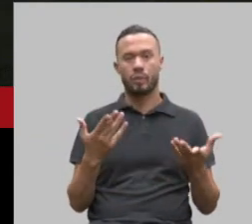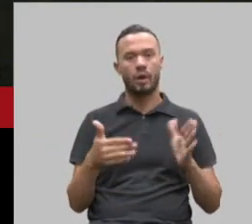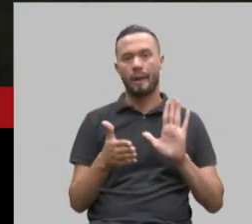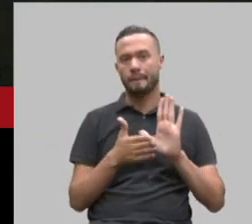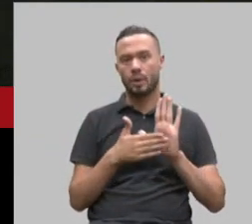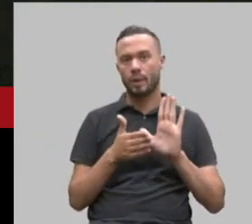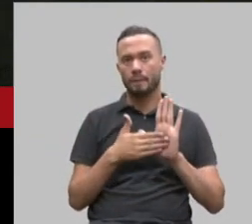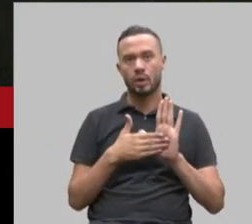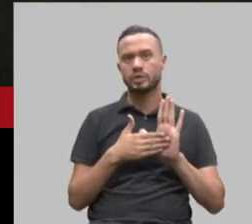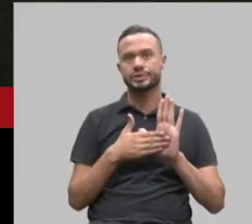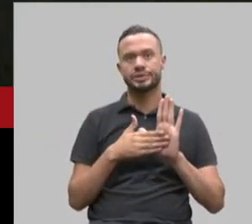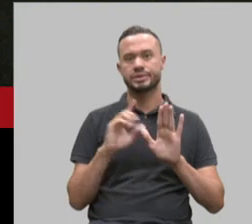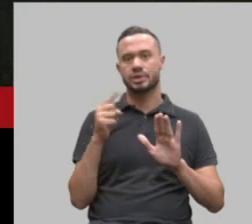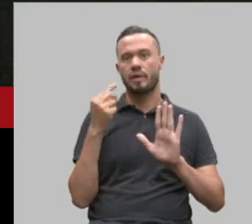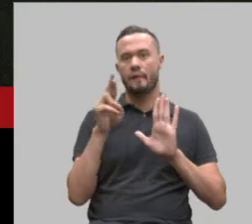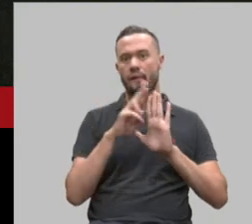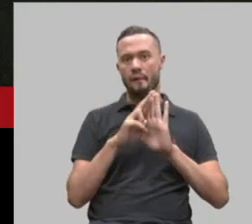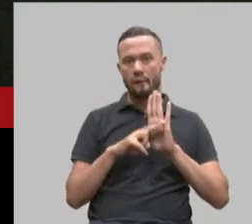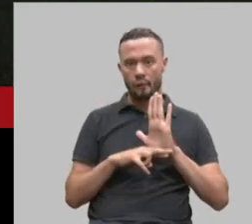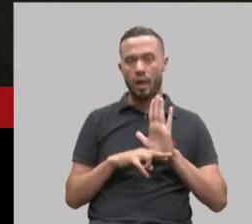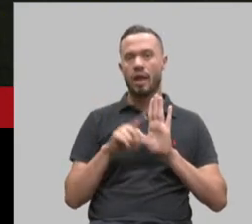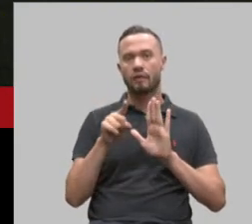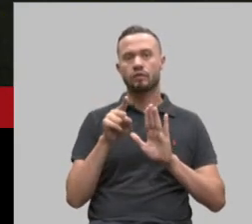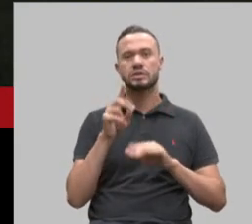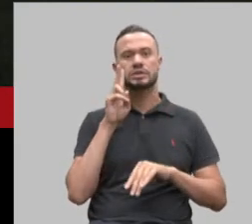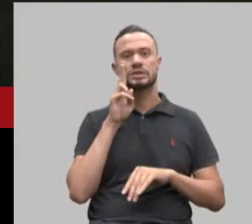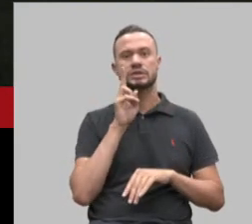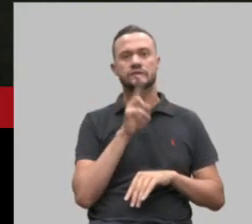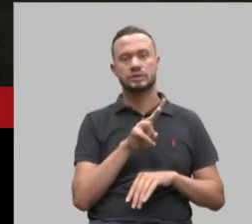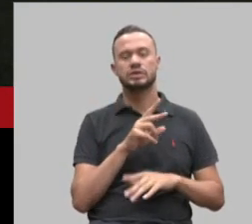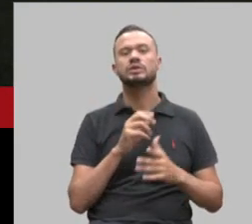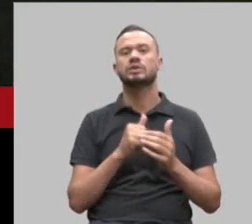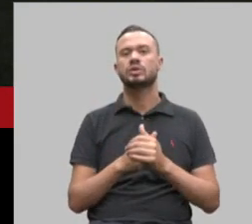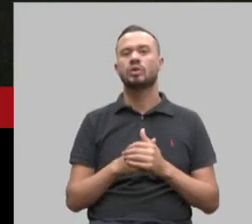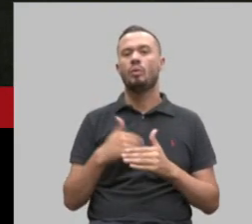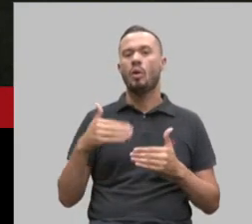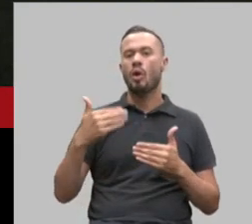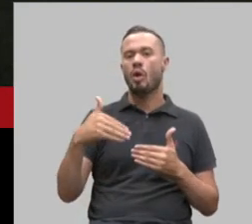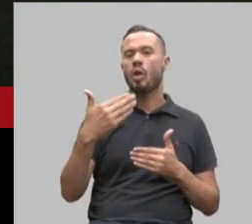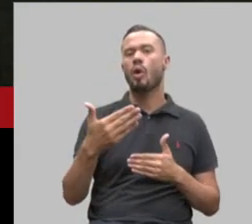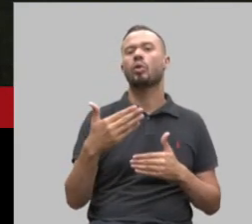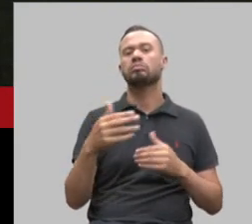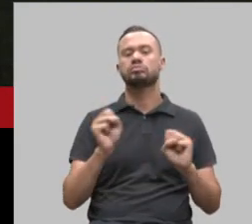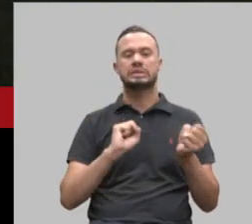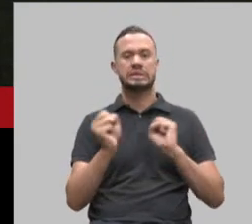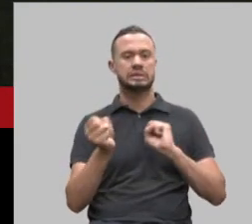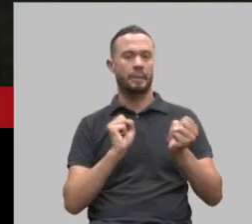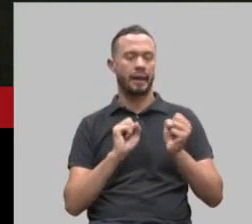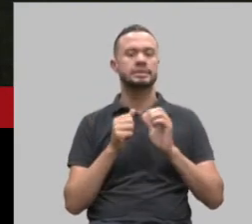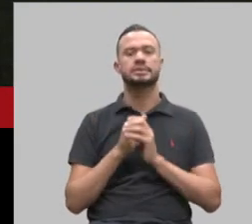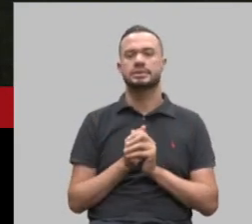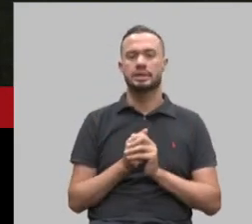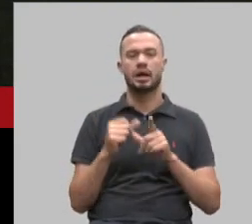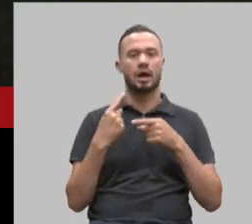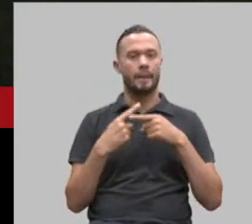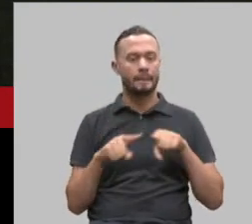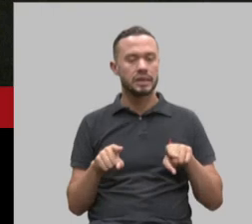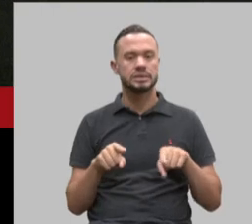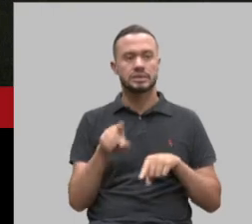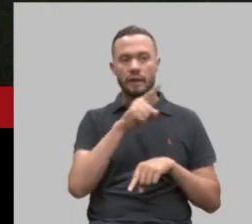no nosso regulamento que vocês estudar aí ao longo do do semestre mas vocês enquanto